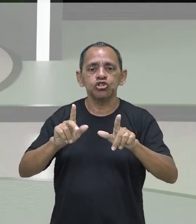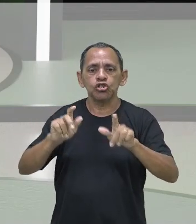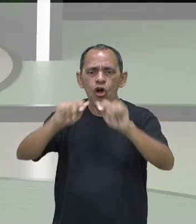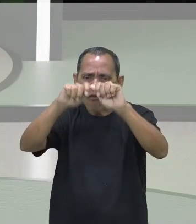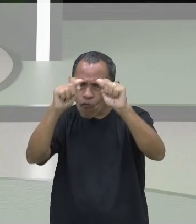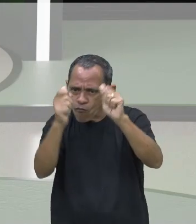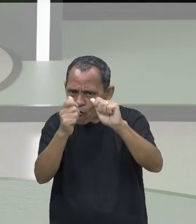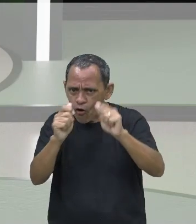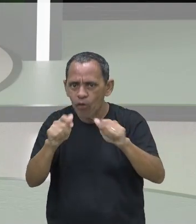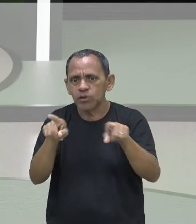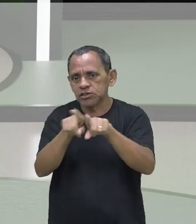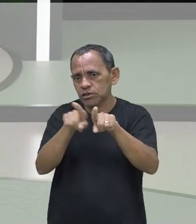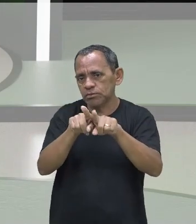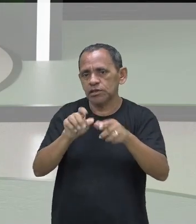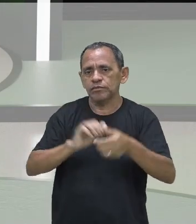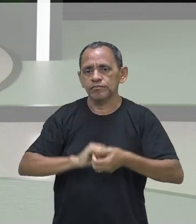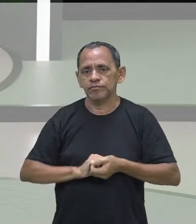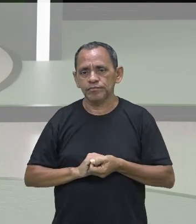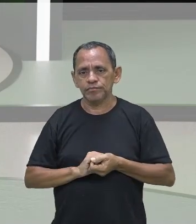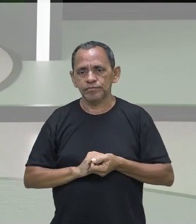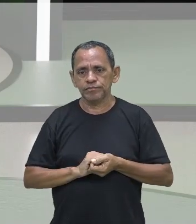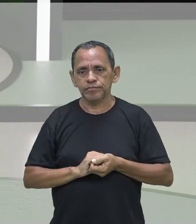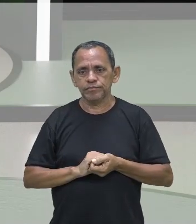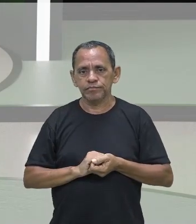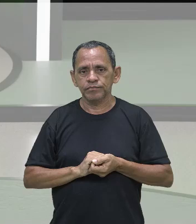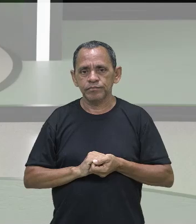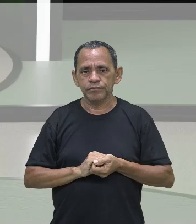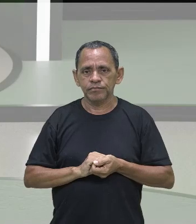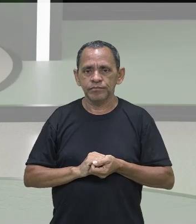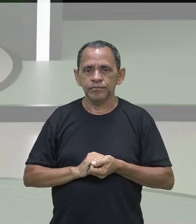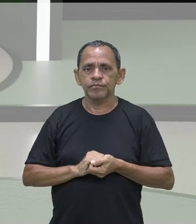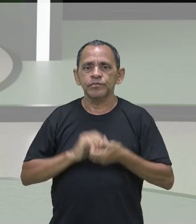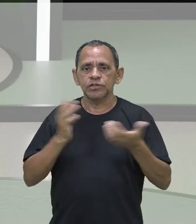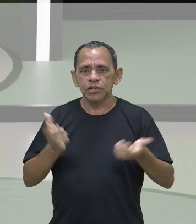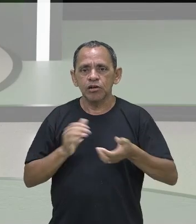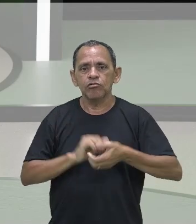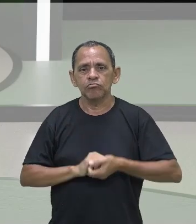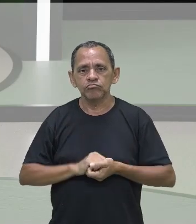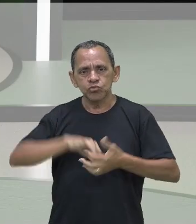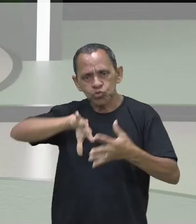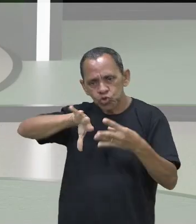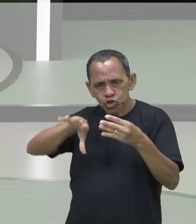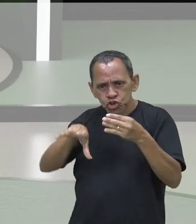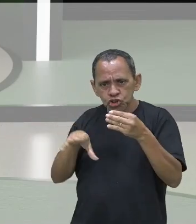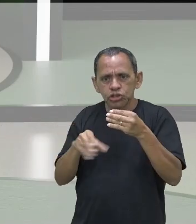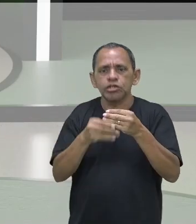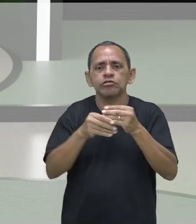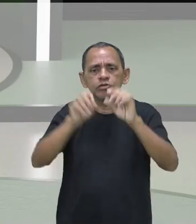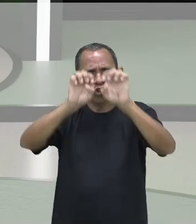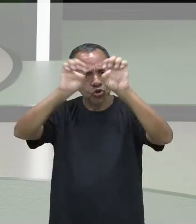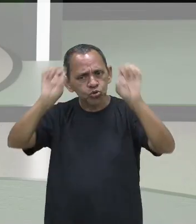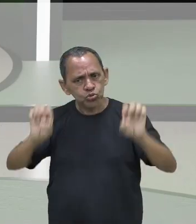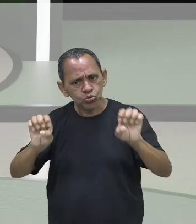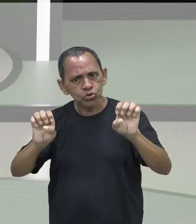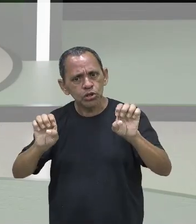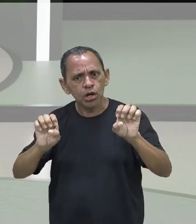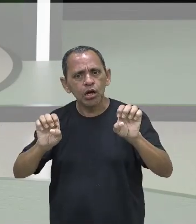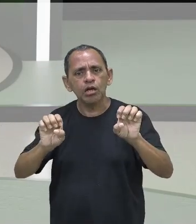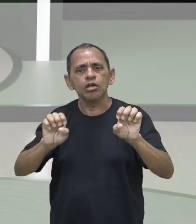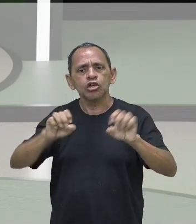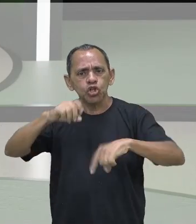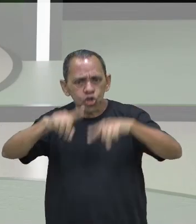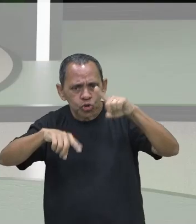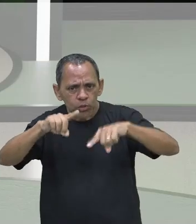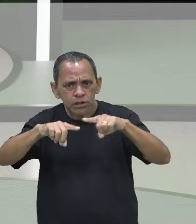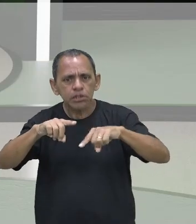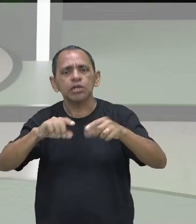diferentes. Então, ela está ali, vai sendo, compondo a estrutura que aquele tecido possui. Nós estamos